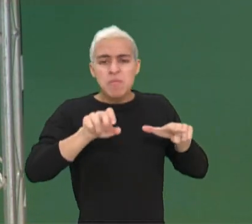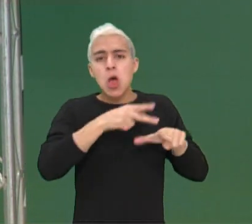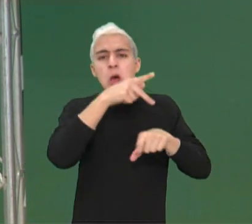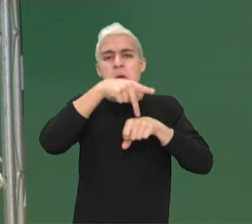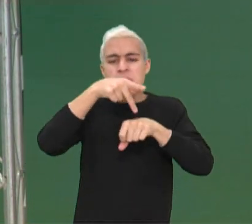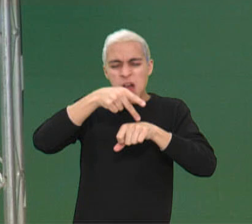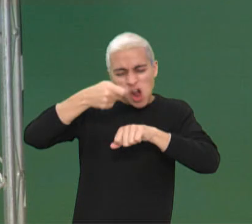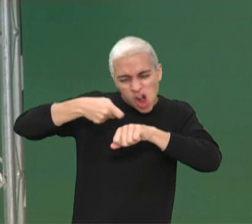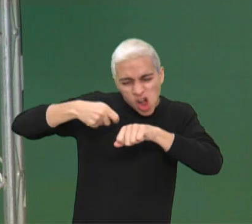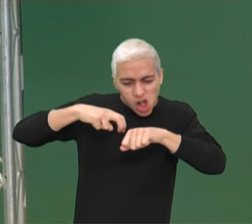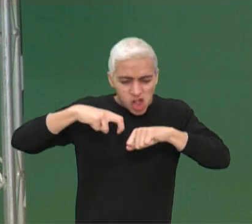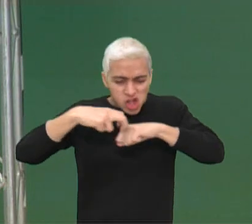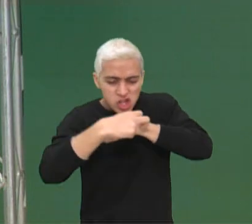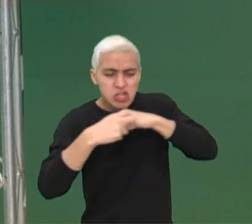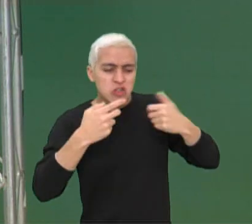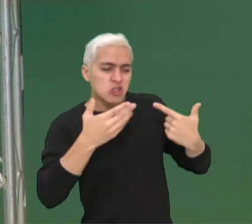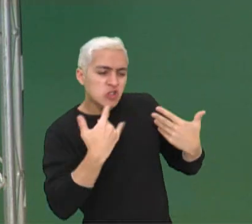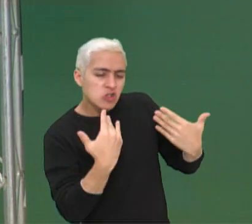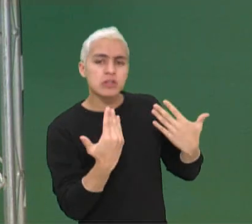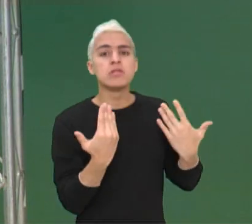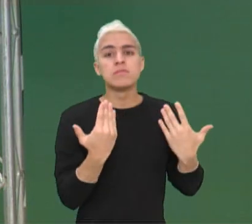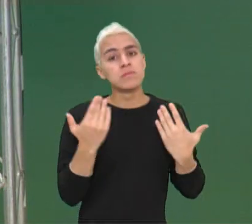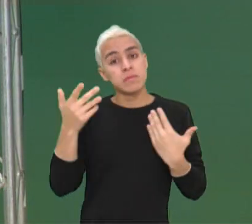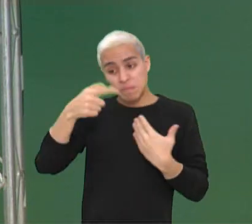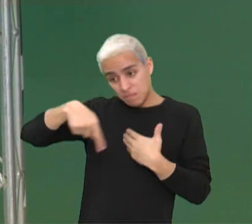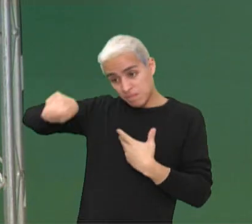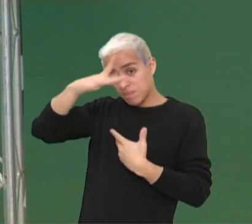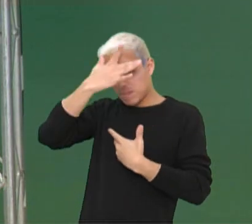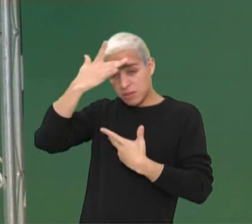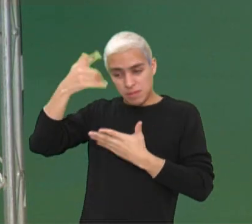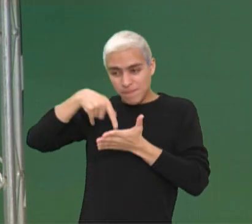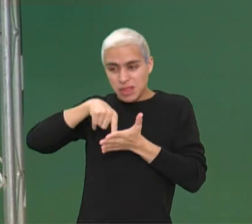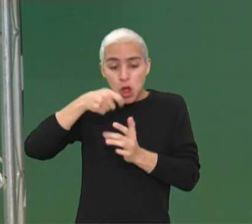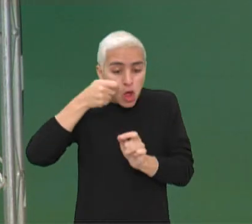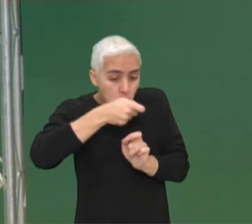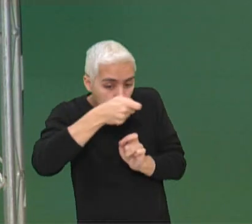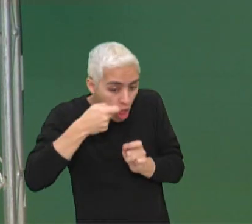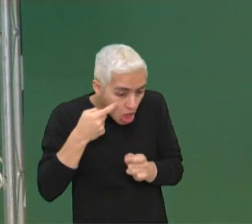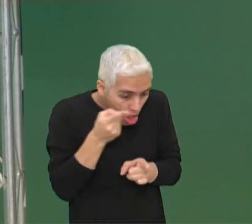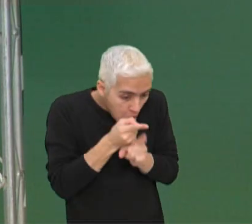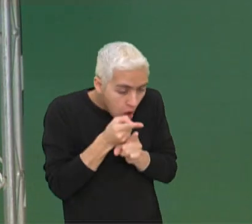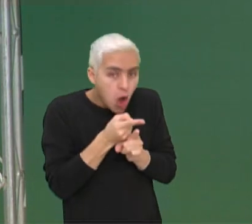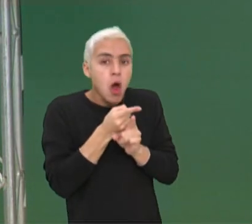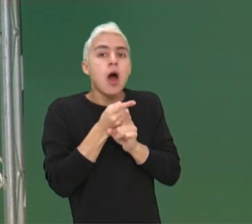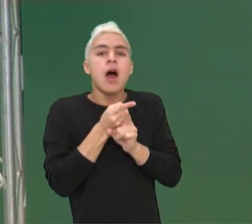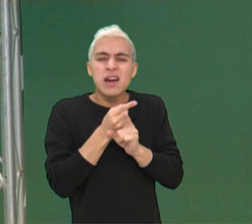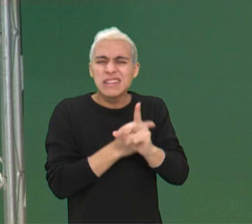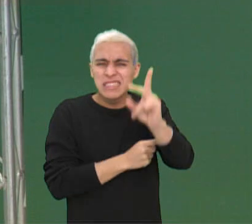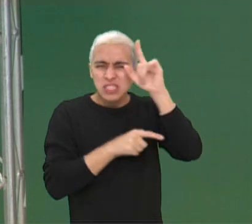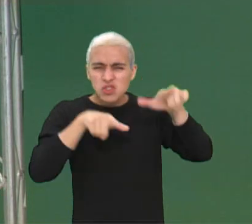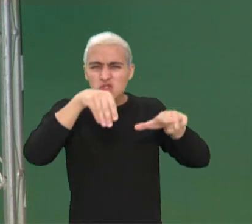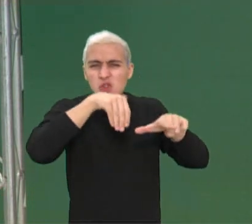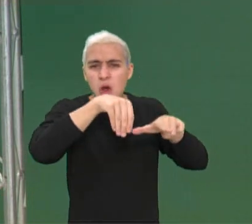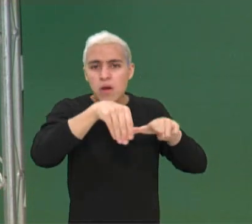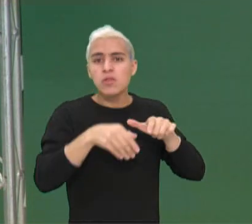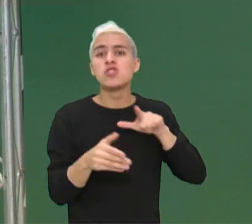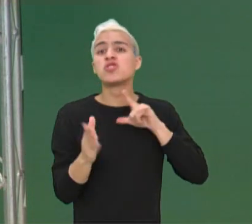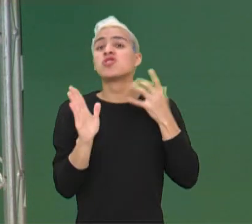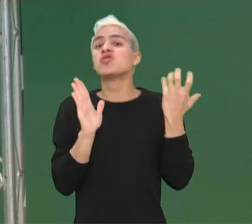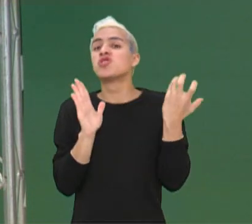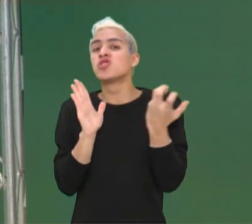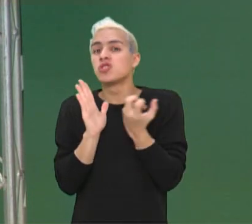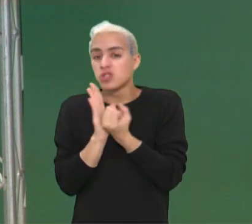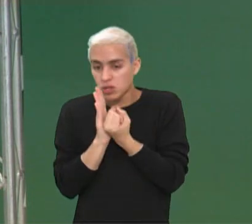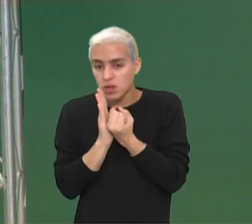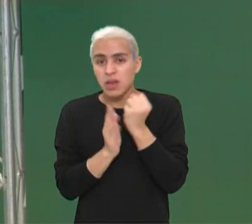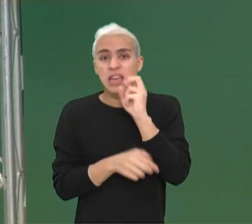nessas escavações eles acharam. Então, eles conseguiram ver como é antigo a prática de jogos de tabuleiro, Há registro de cerca de